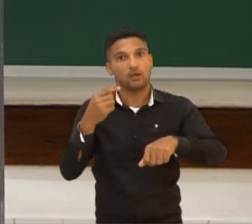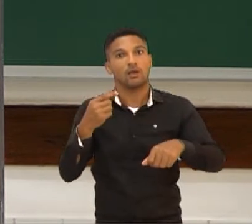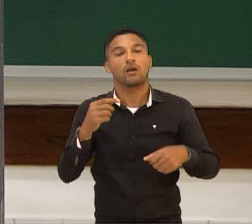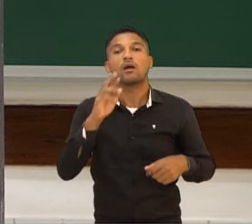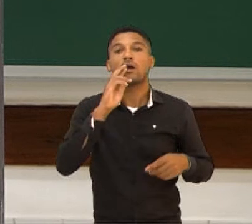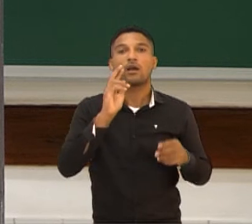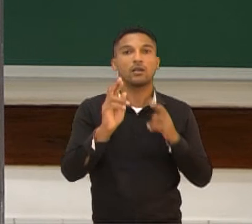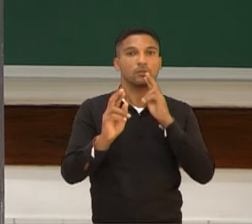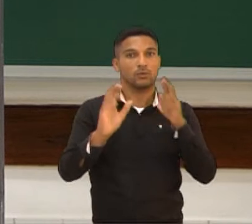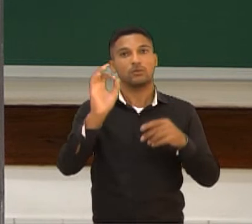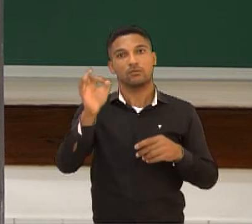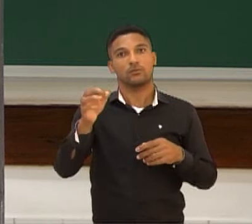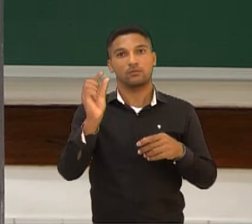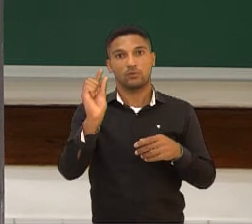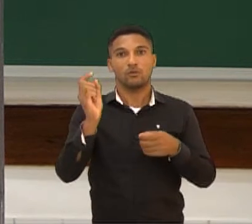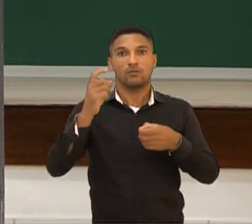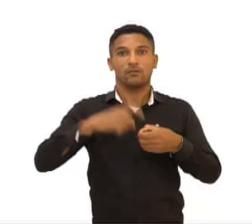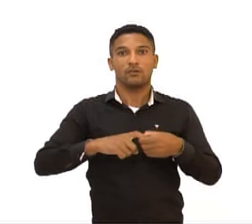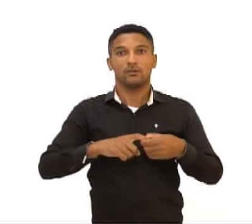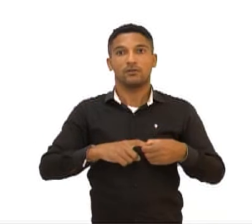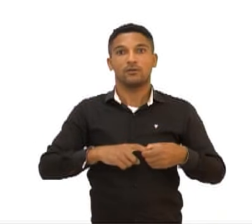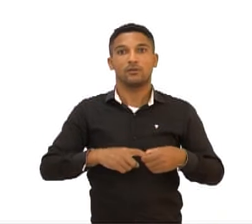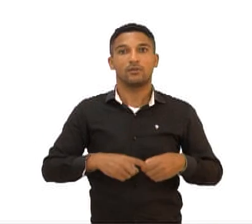é a resposta correta e a gente já volta.